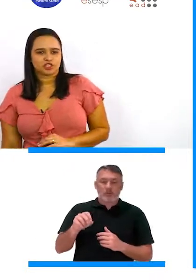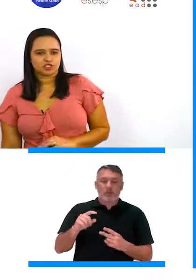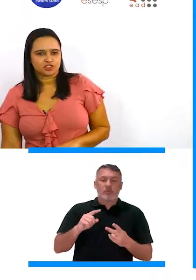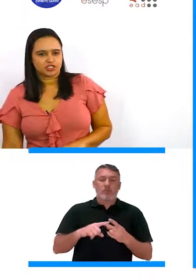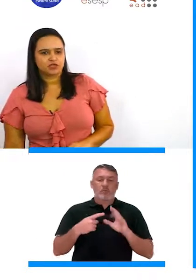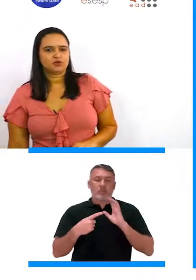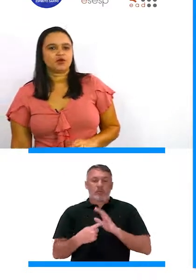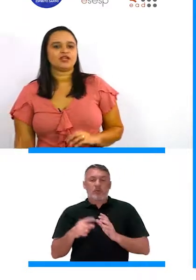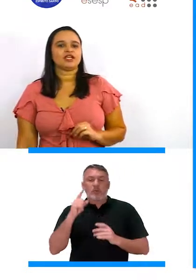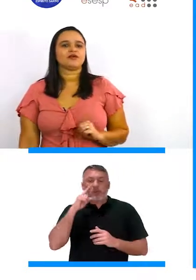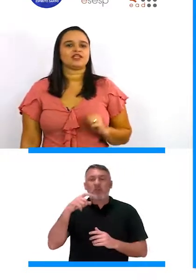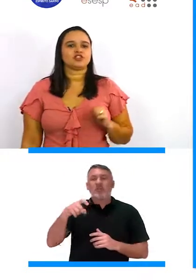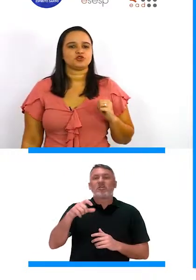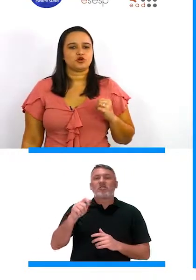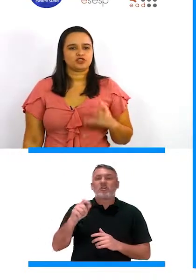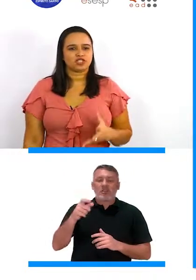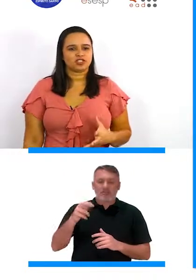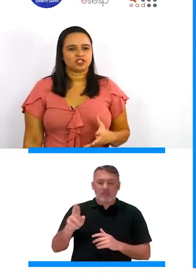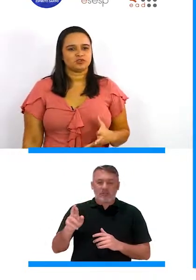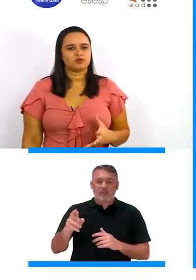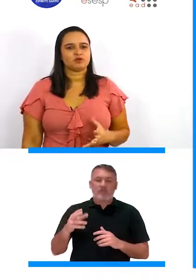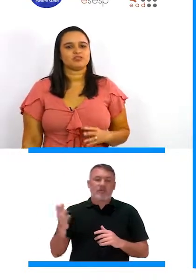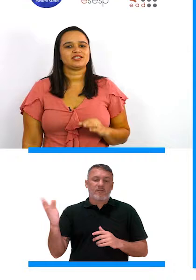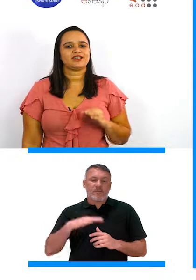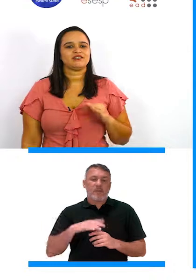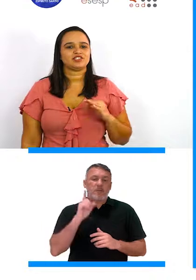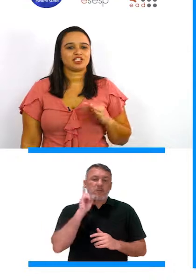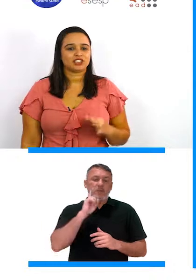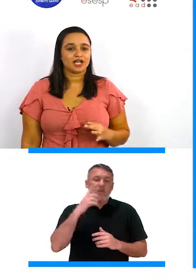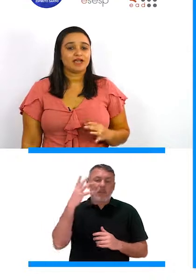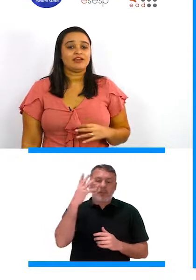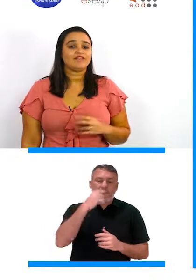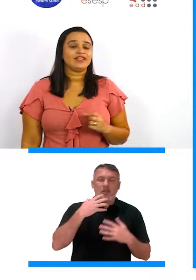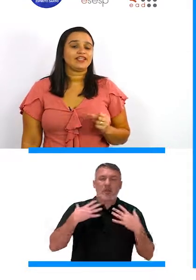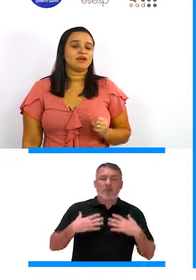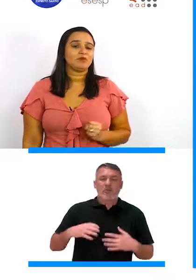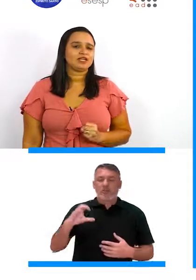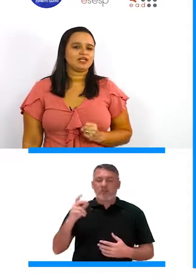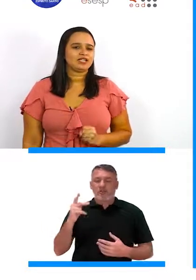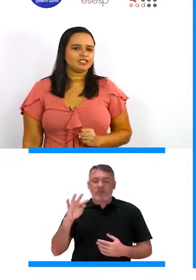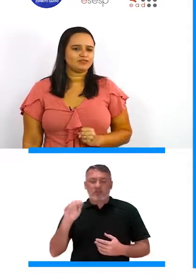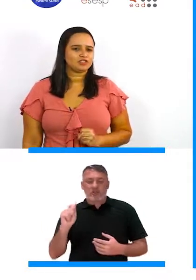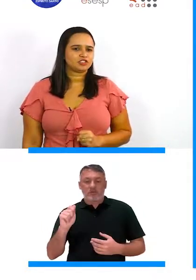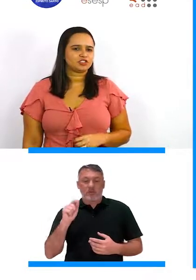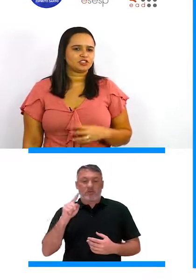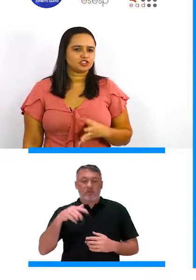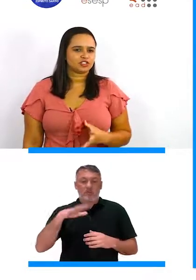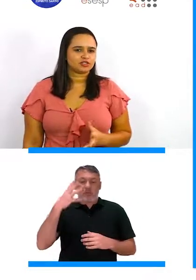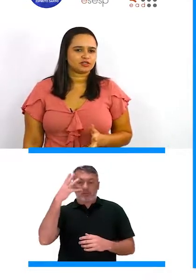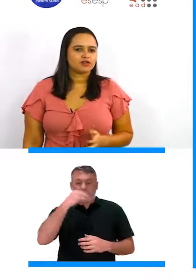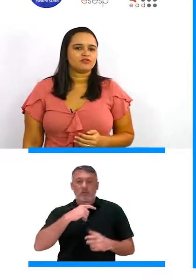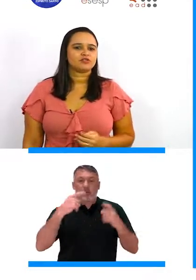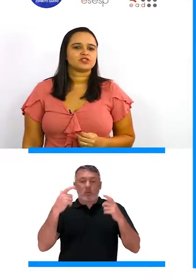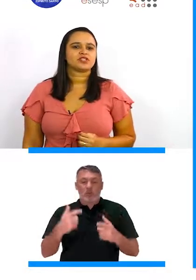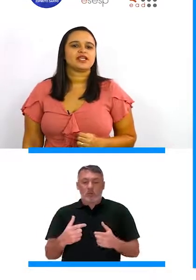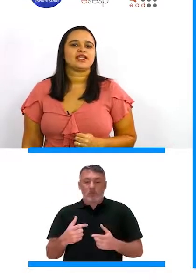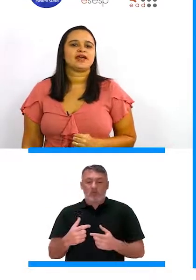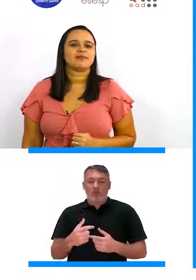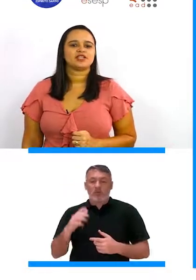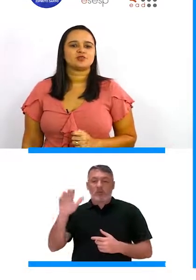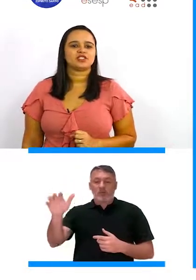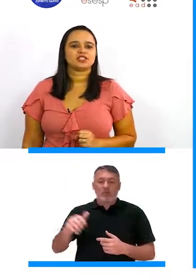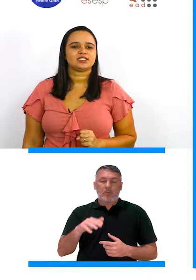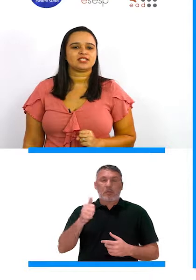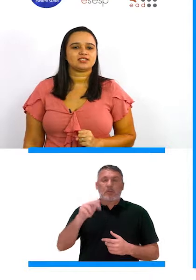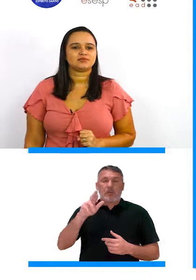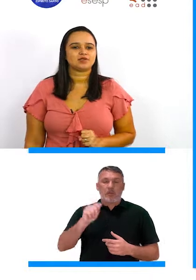novo chachando, olha eu aqui de novo chachando. Como se deve chachar. Vem cá, morena linda, vestida de chita. Você é a